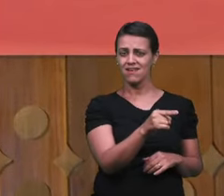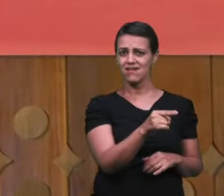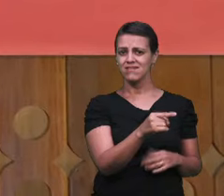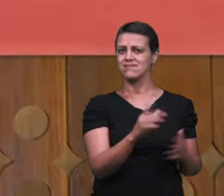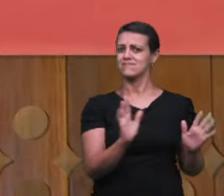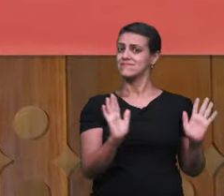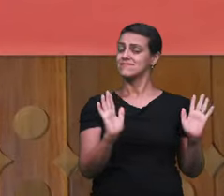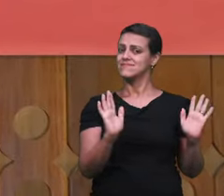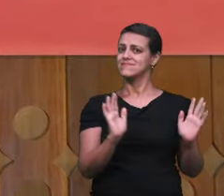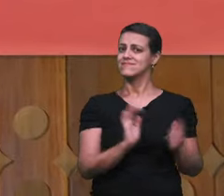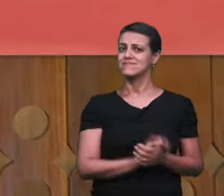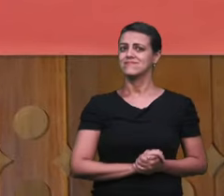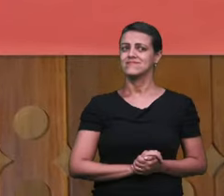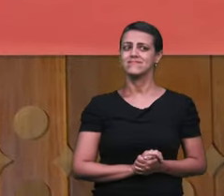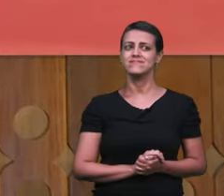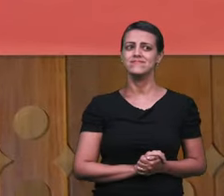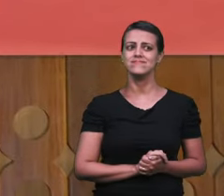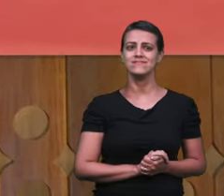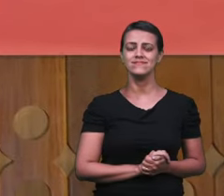Queridos,